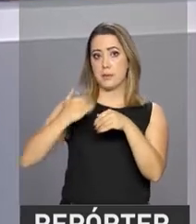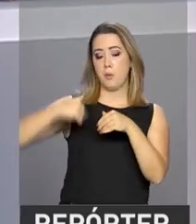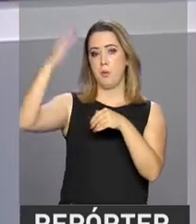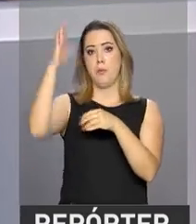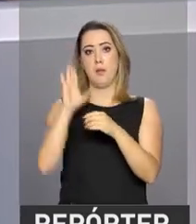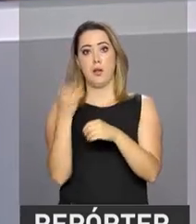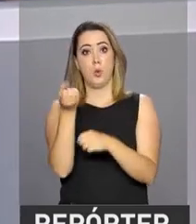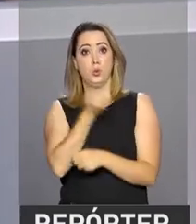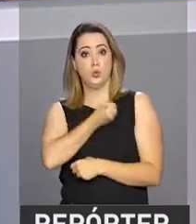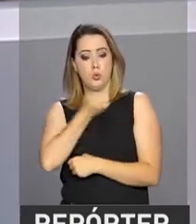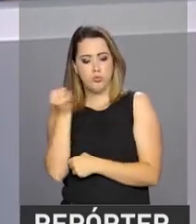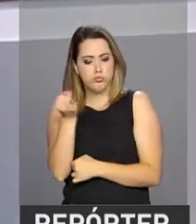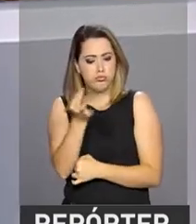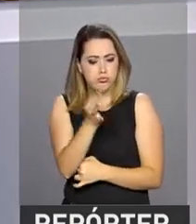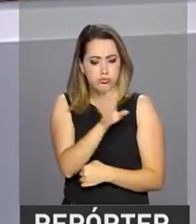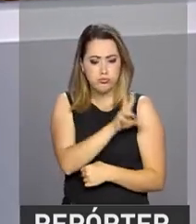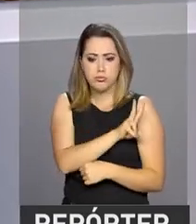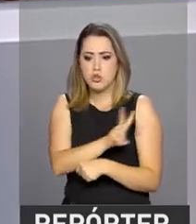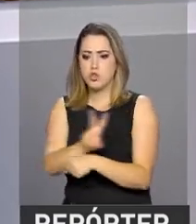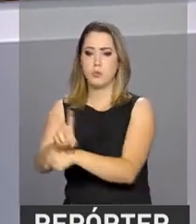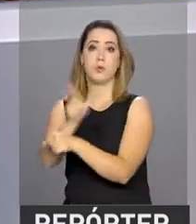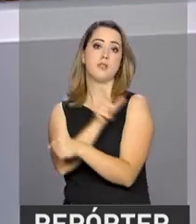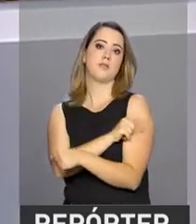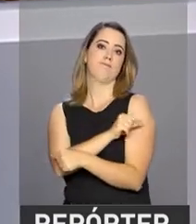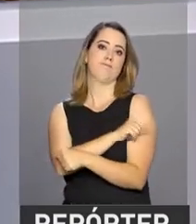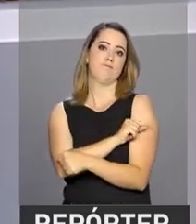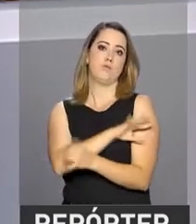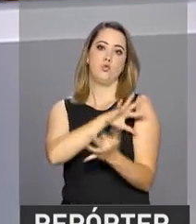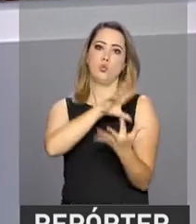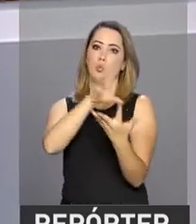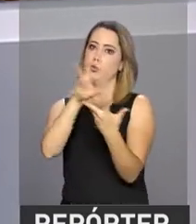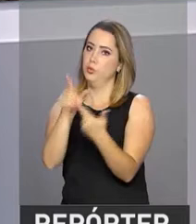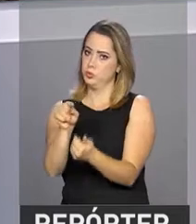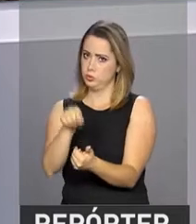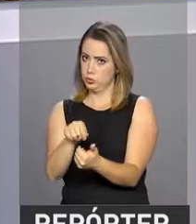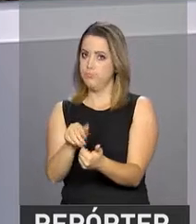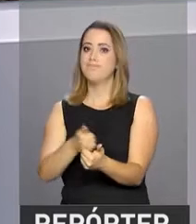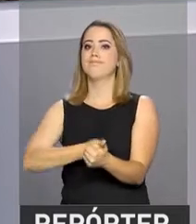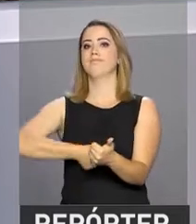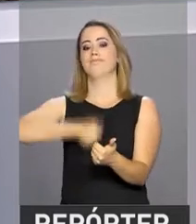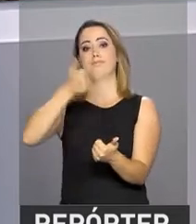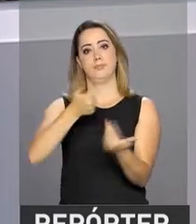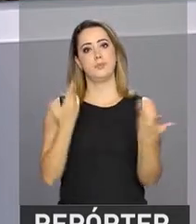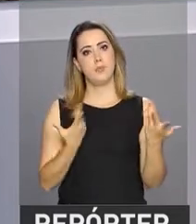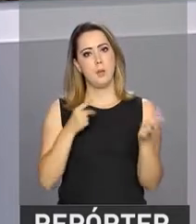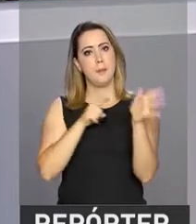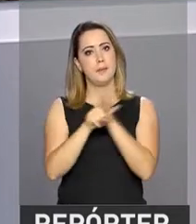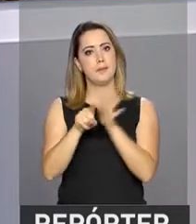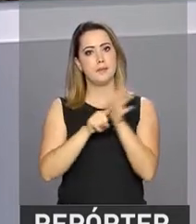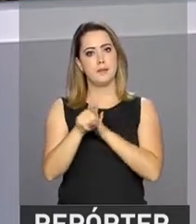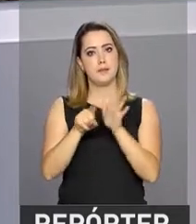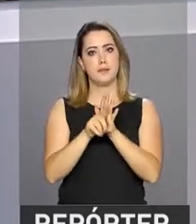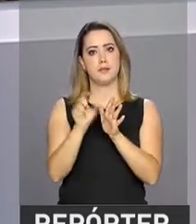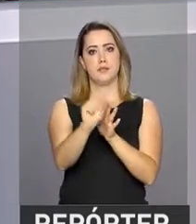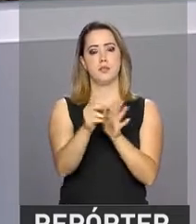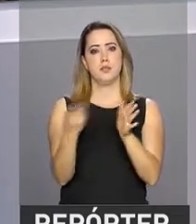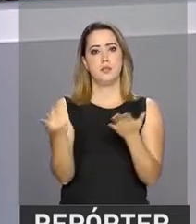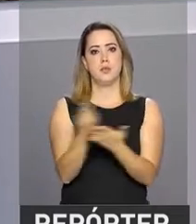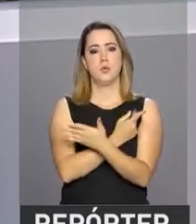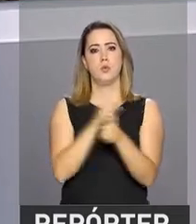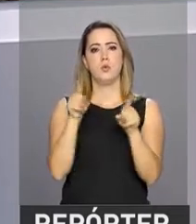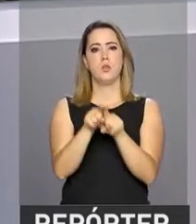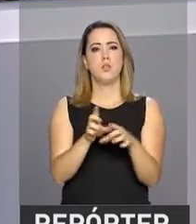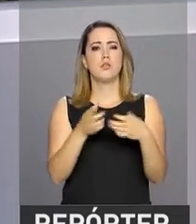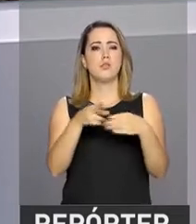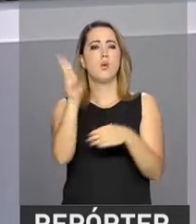maiores índices de cobertura de vacinas no mundo a pesquisa foi realizada com dados do instituto de métricas e avaliação de